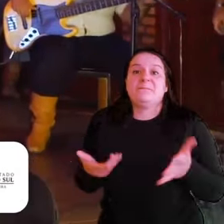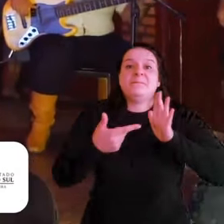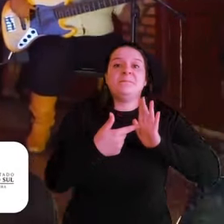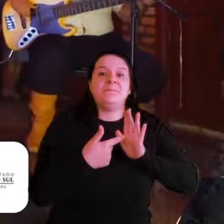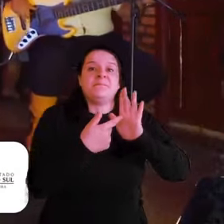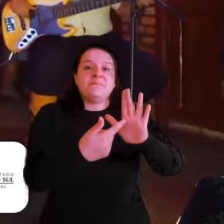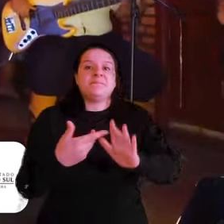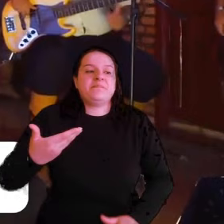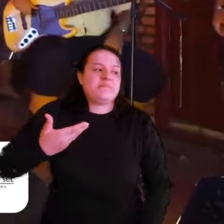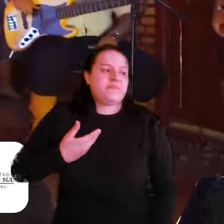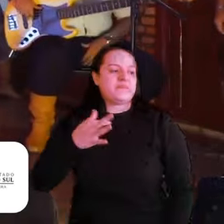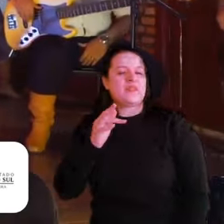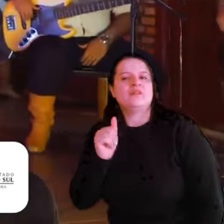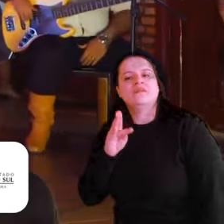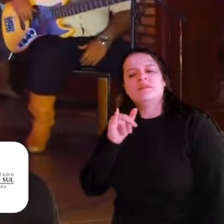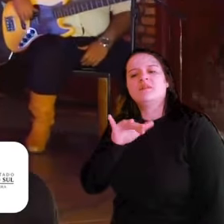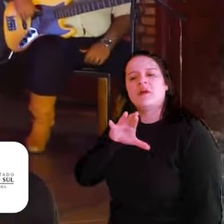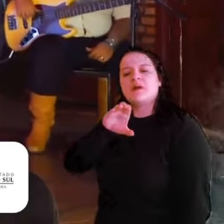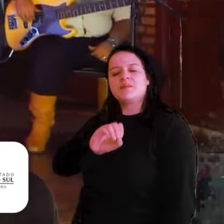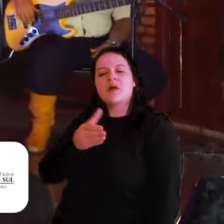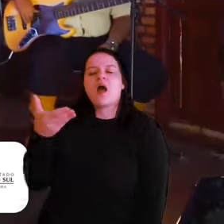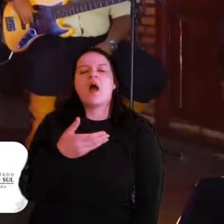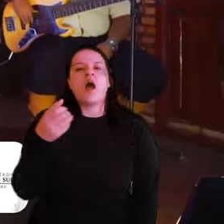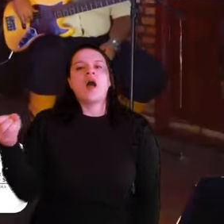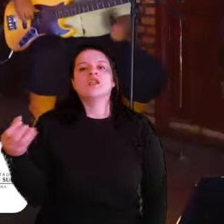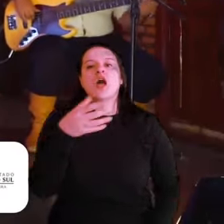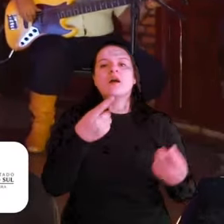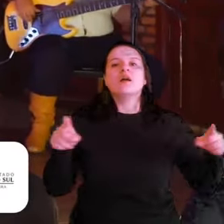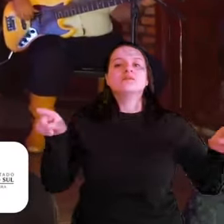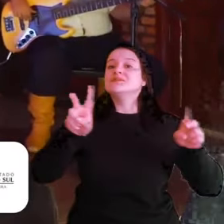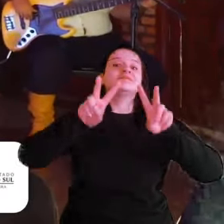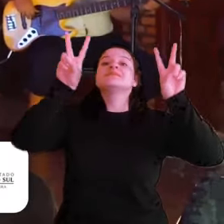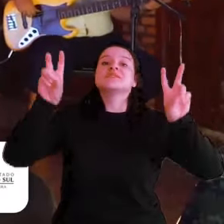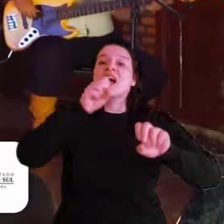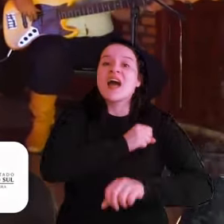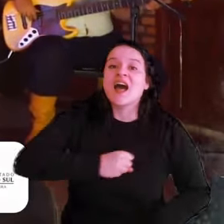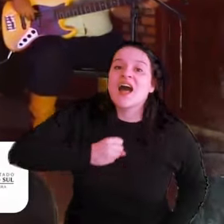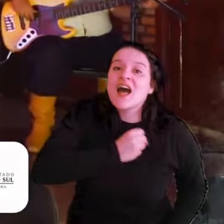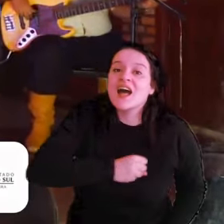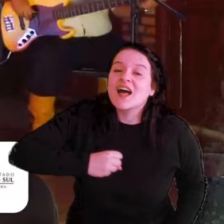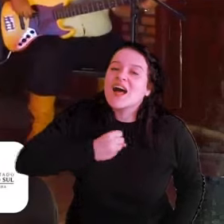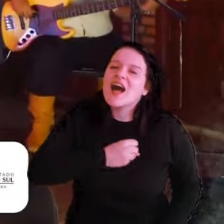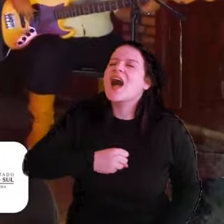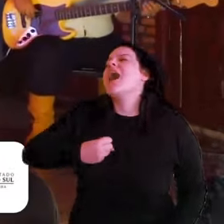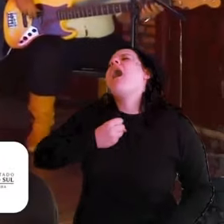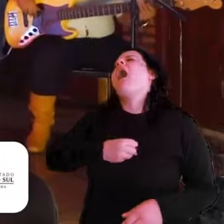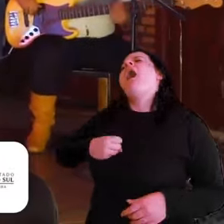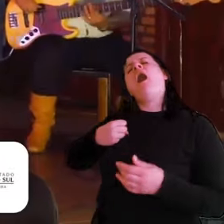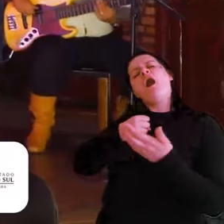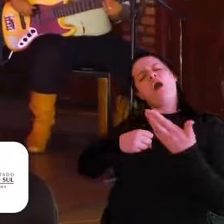E agora vou mutar meu amigo Fabrício Tefá pra cantar aquela moda nova, aquela que fala da saudade. Vamos lá, Fabrício,